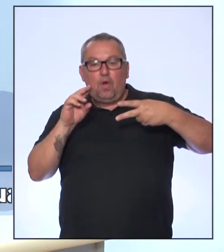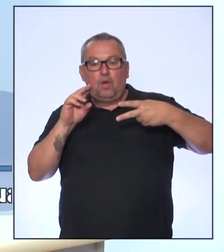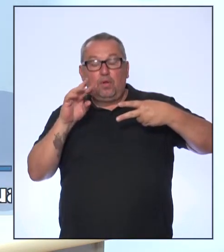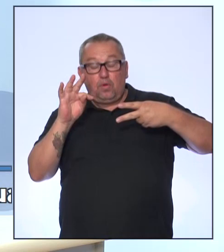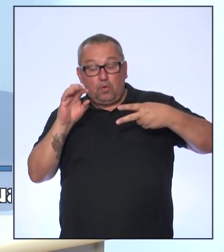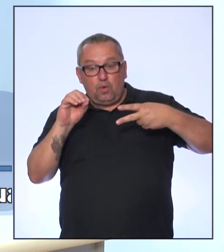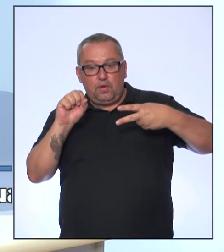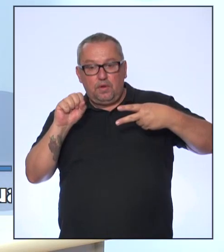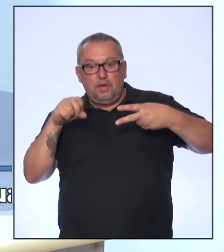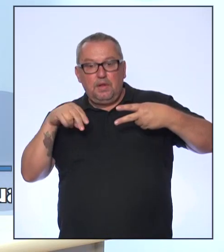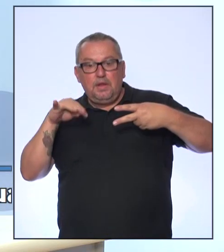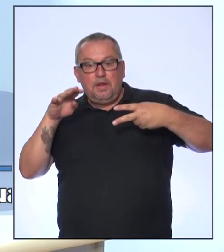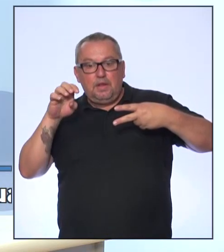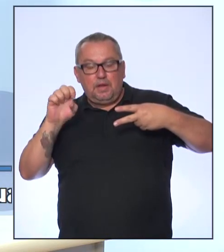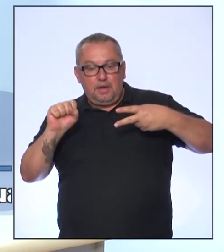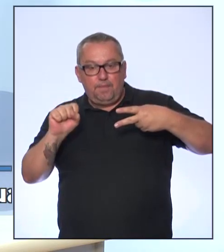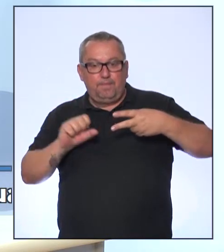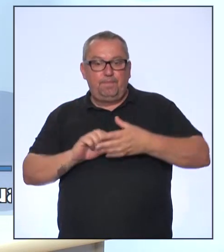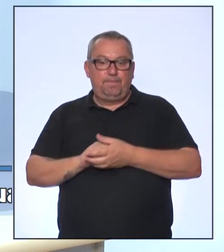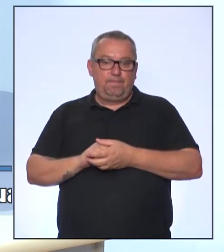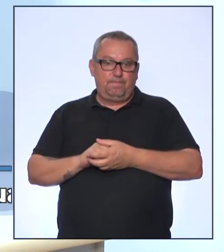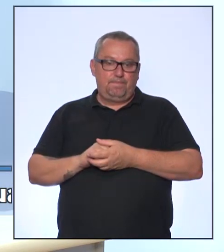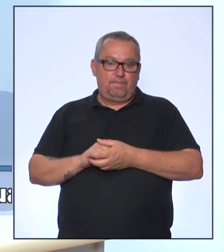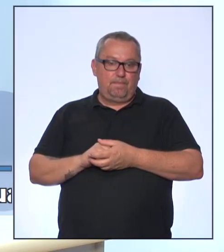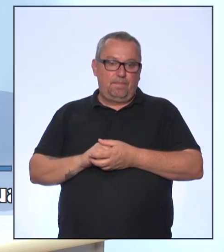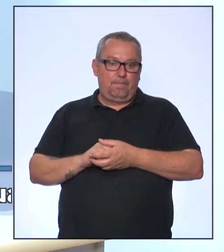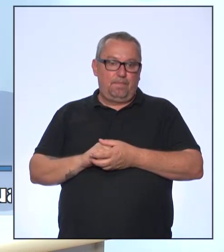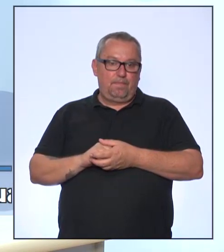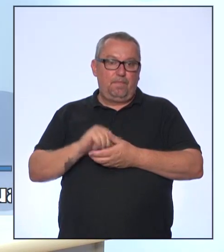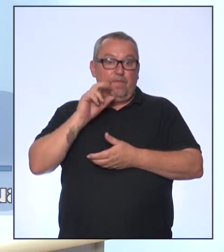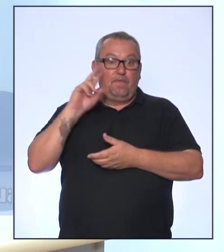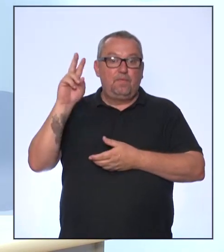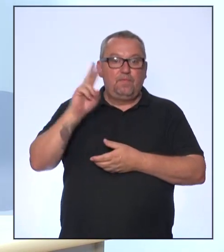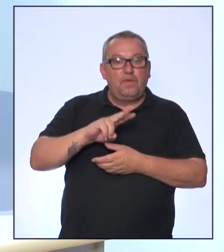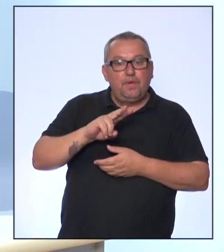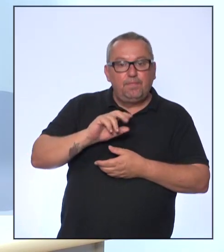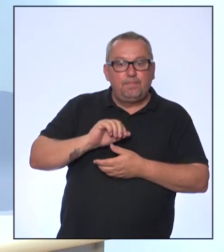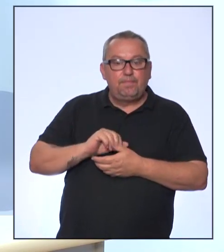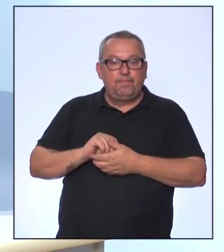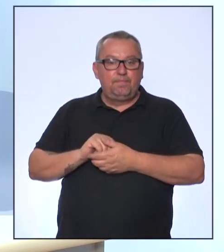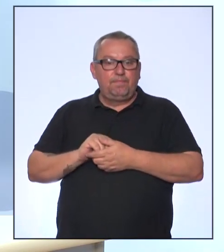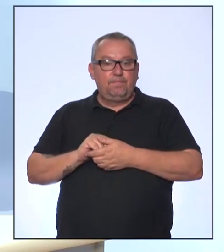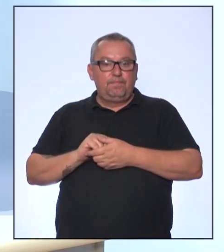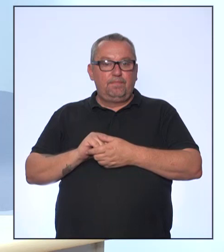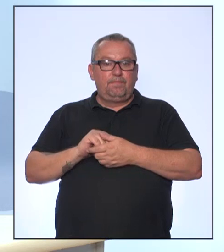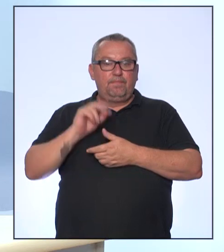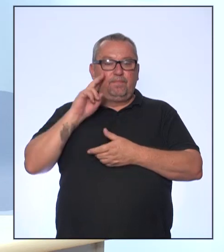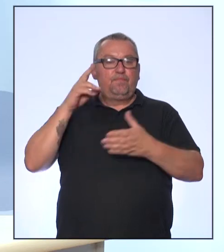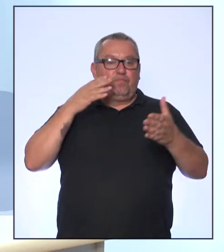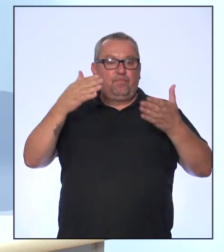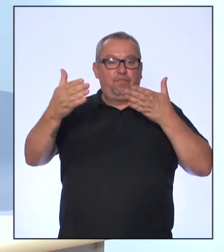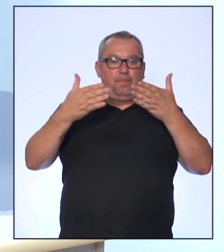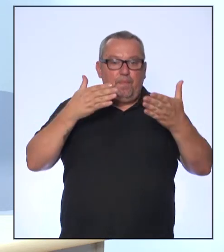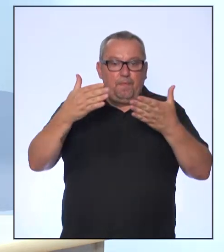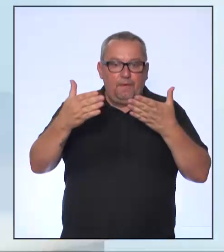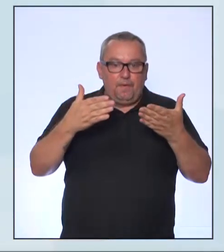certo? Então, é isso aí. Opa! Vamos lá. Vamos comparar, então, a